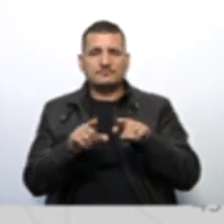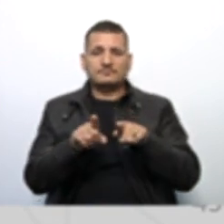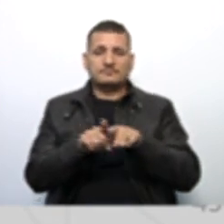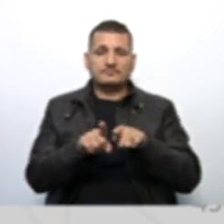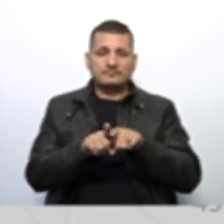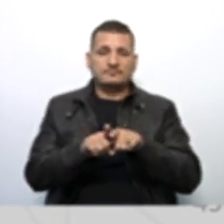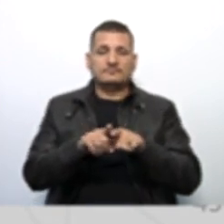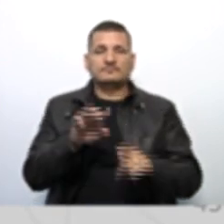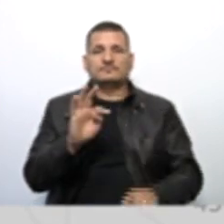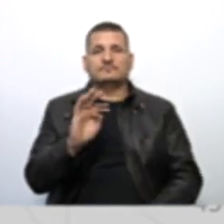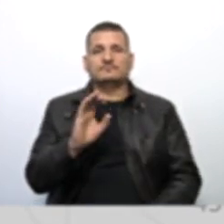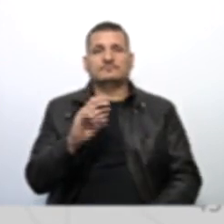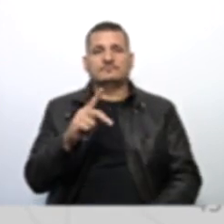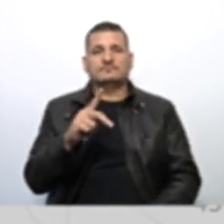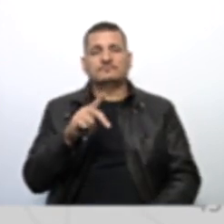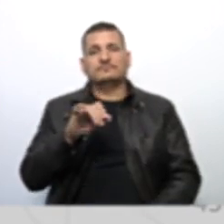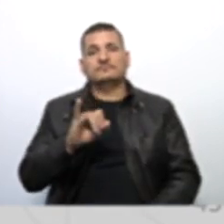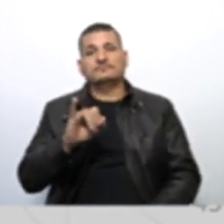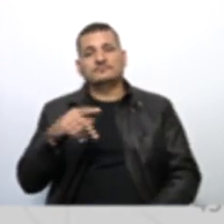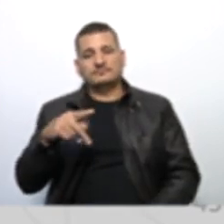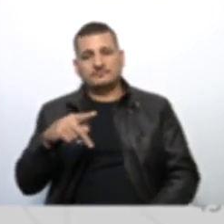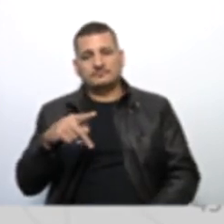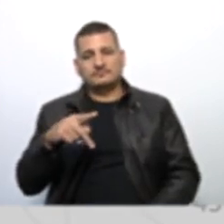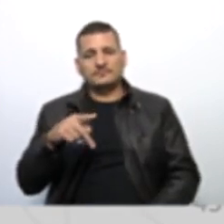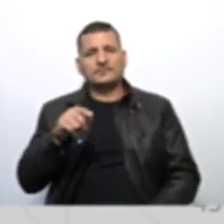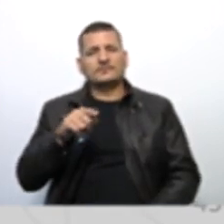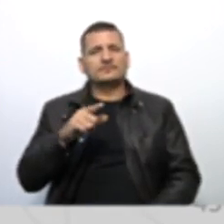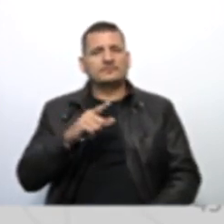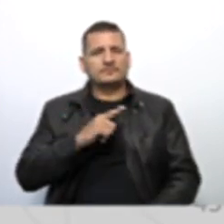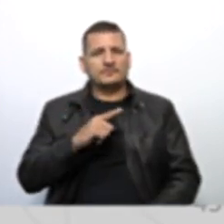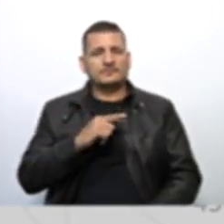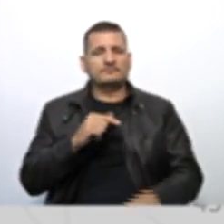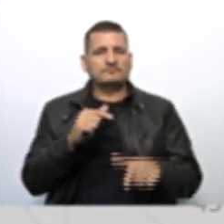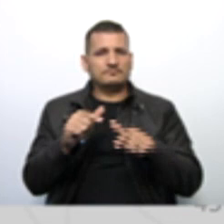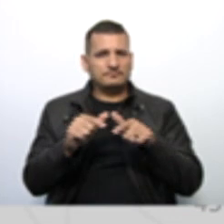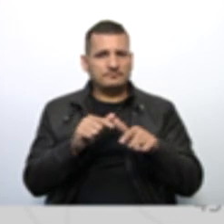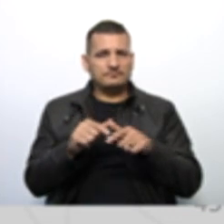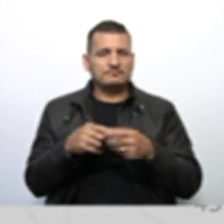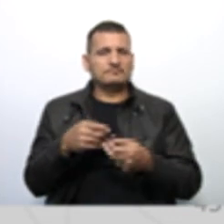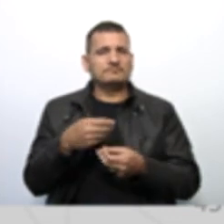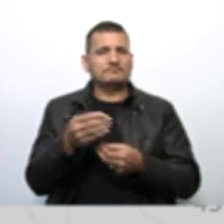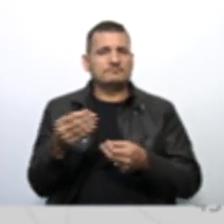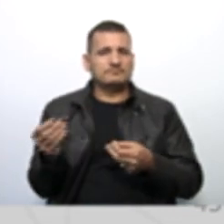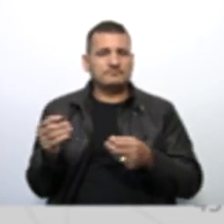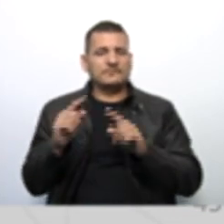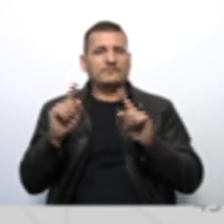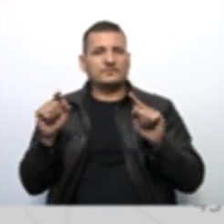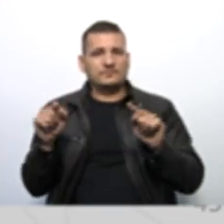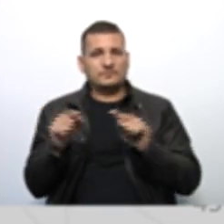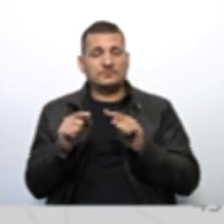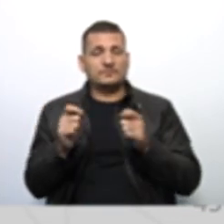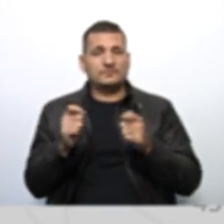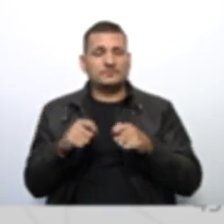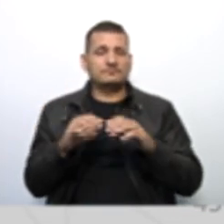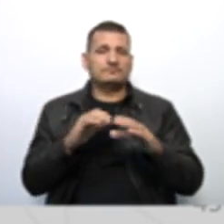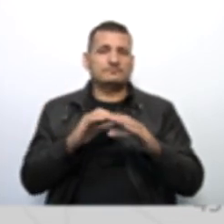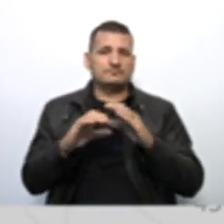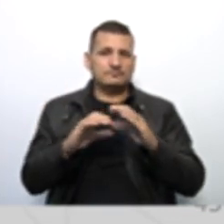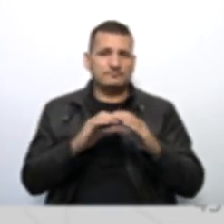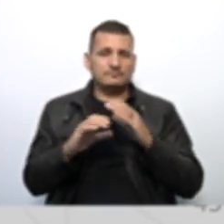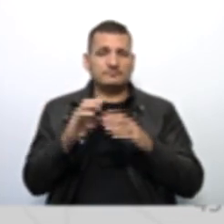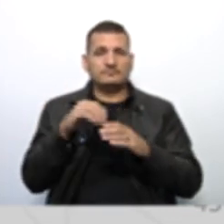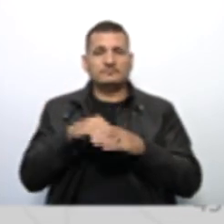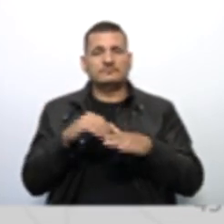arquitetura TCP/IP. Fornece serviços aos empregados e permite a comunicação interna da